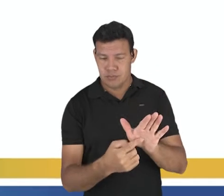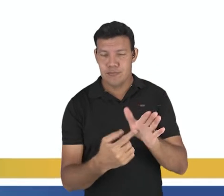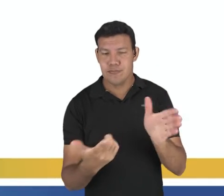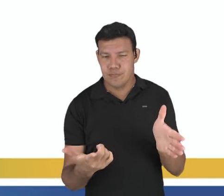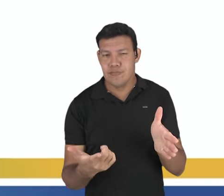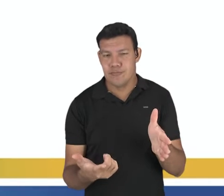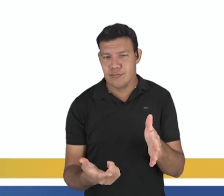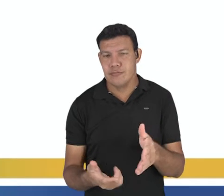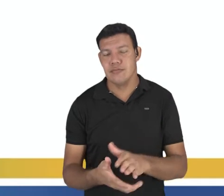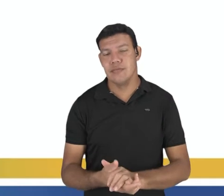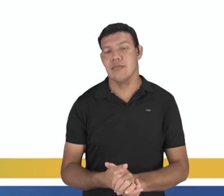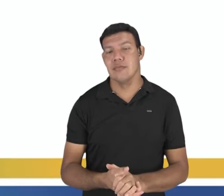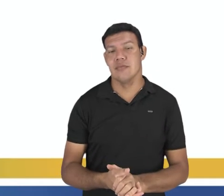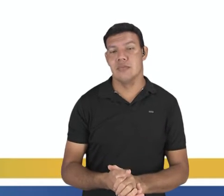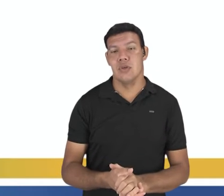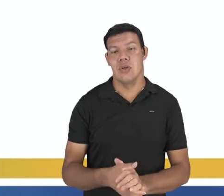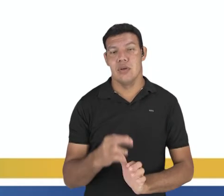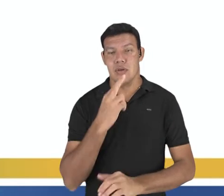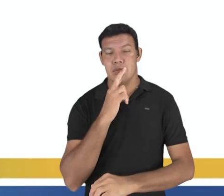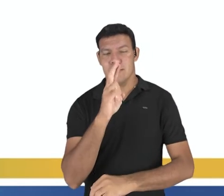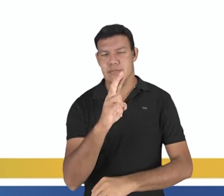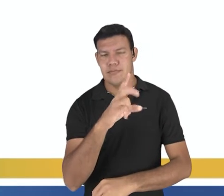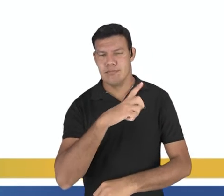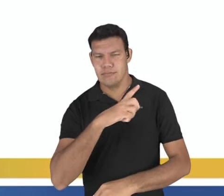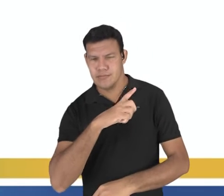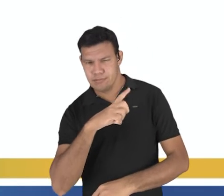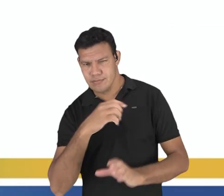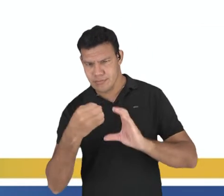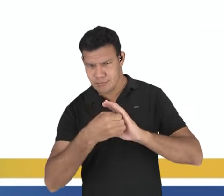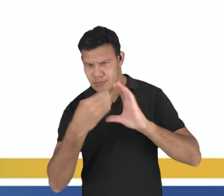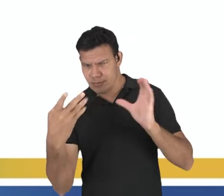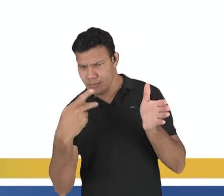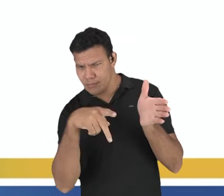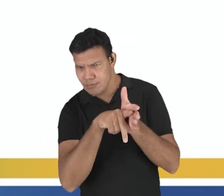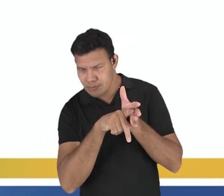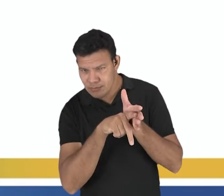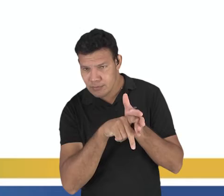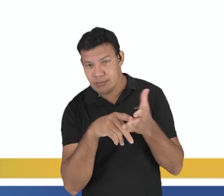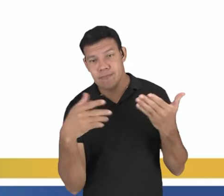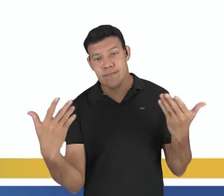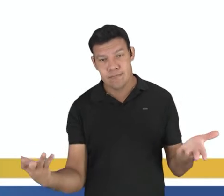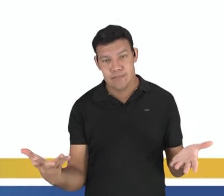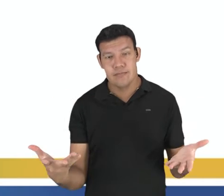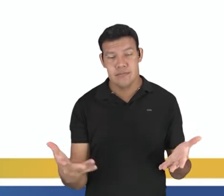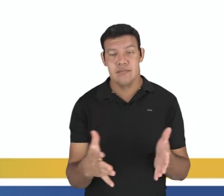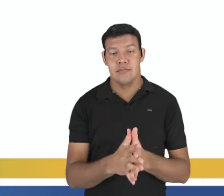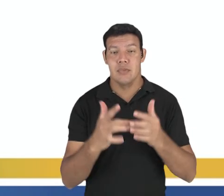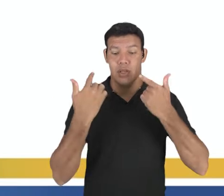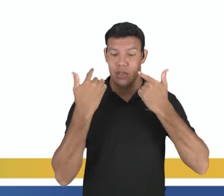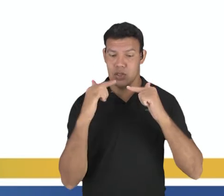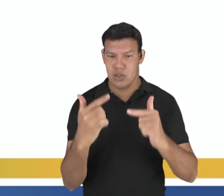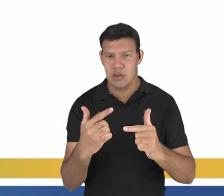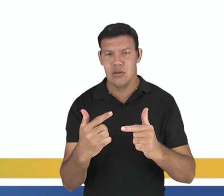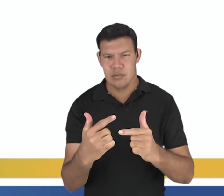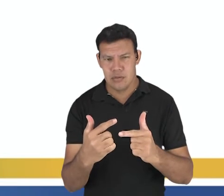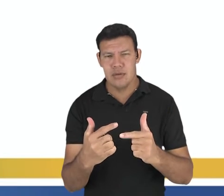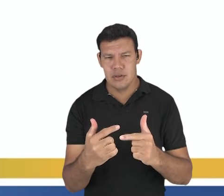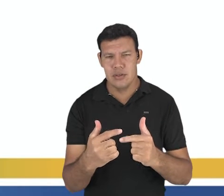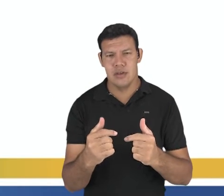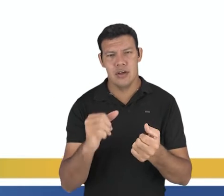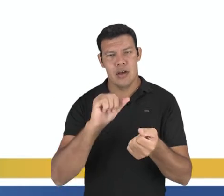ele falou e finalizou? Tem essas características? A linguagem está adequada ao meu público-alvo?